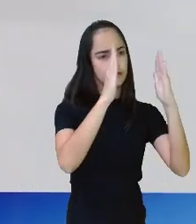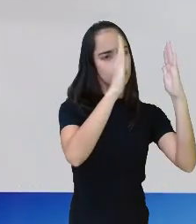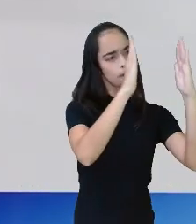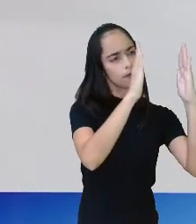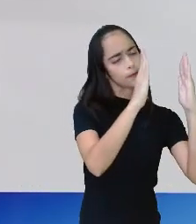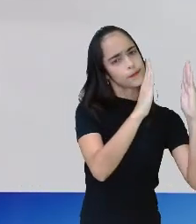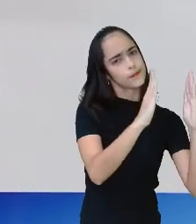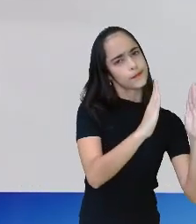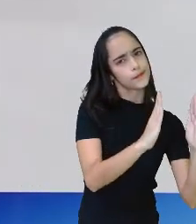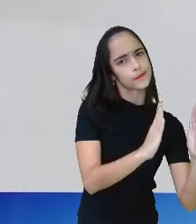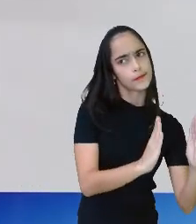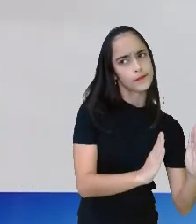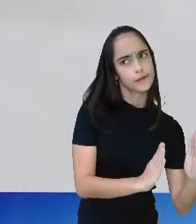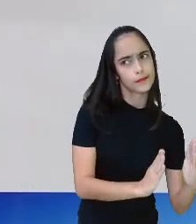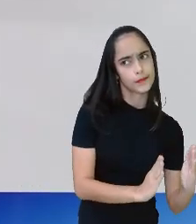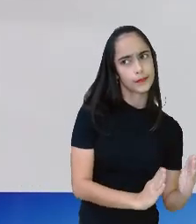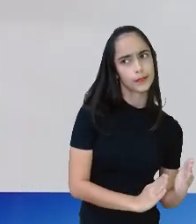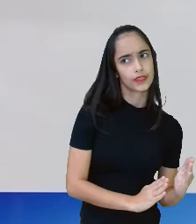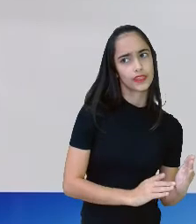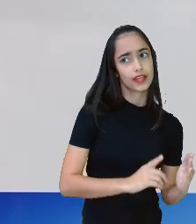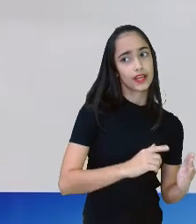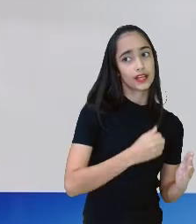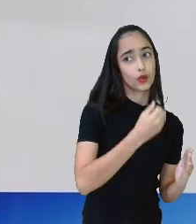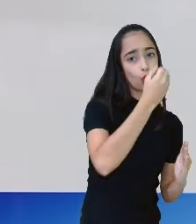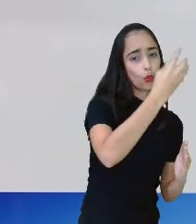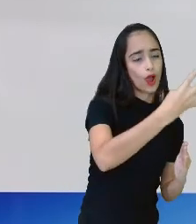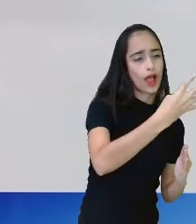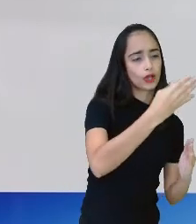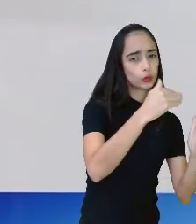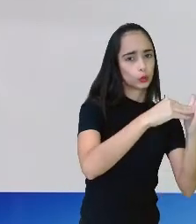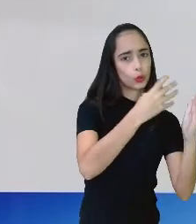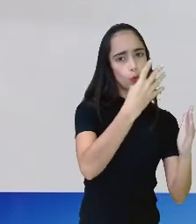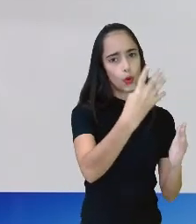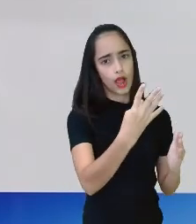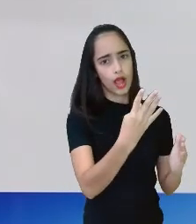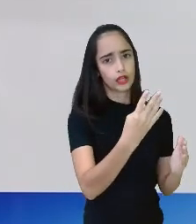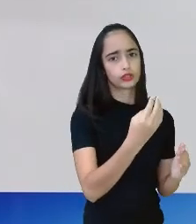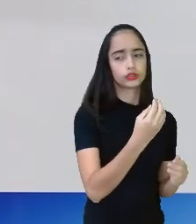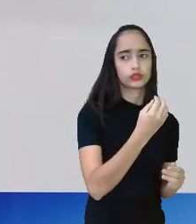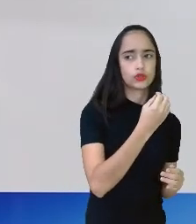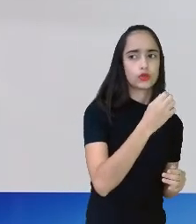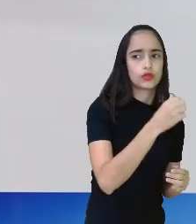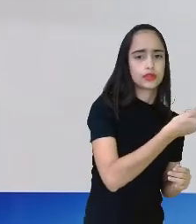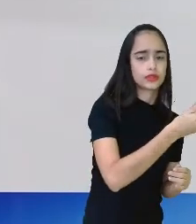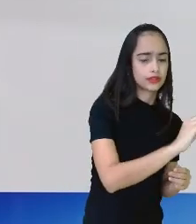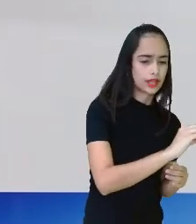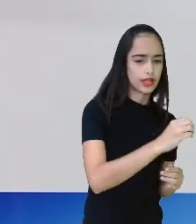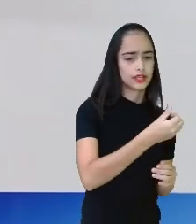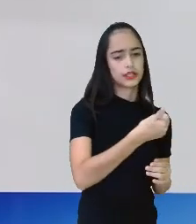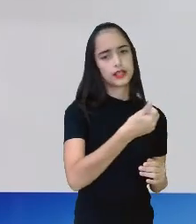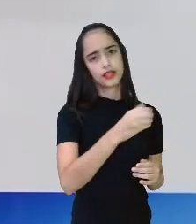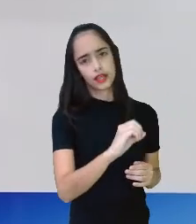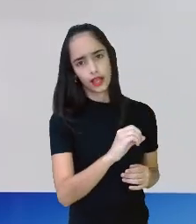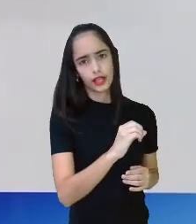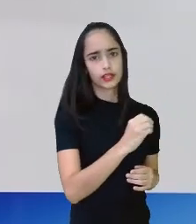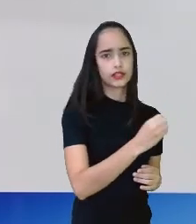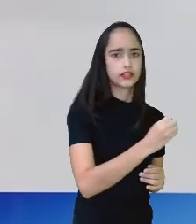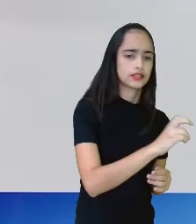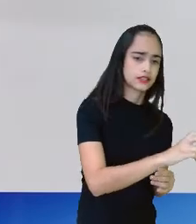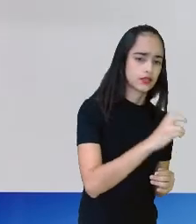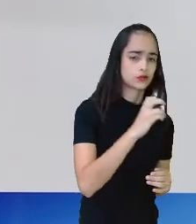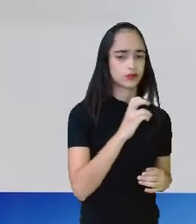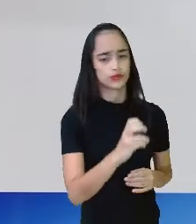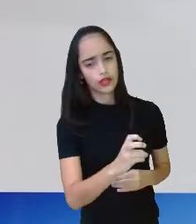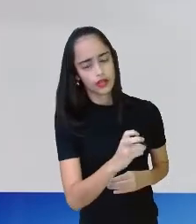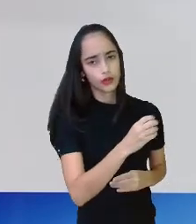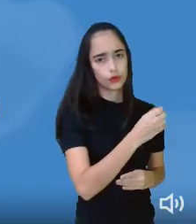de 4 em 4, ordem de 10 em 10, ordem de 3 em 3, ordem de 5 em 5, ordem de 2 em 2 e ordem